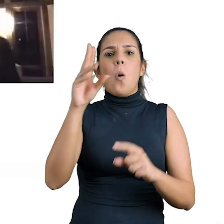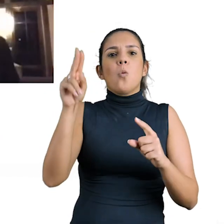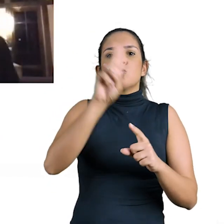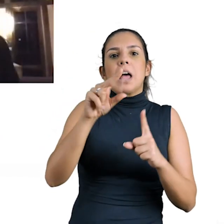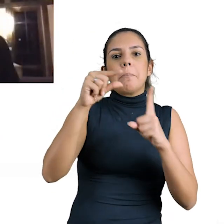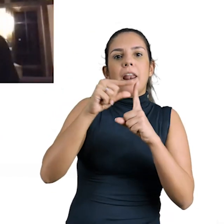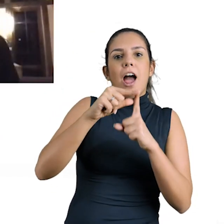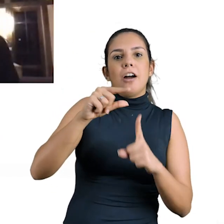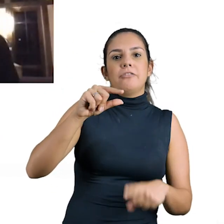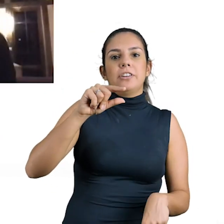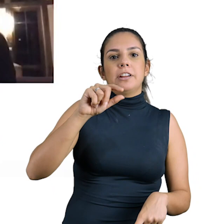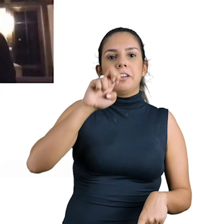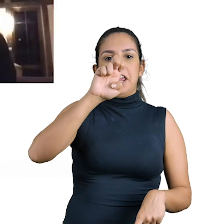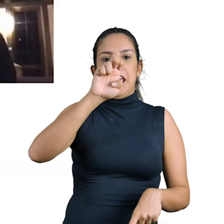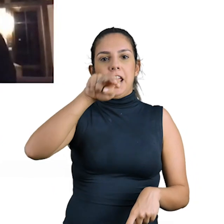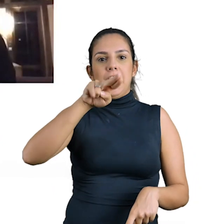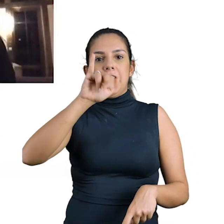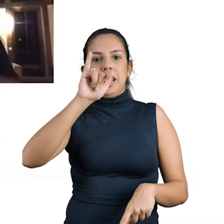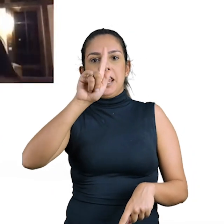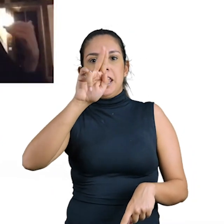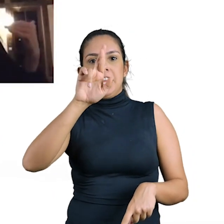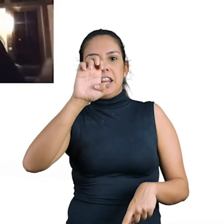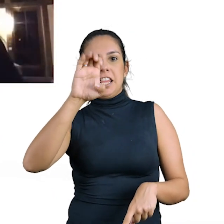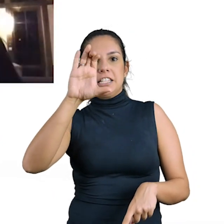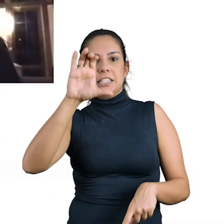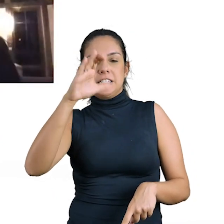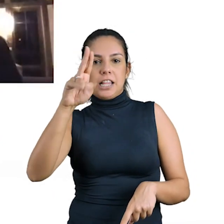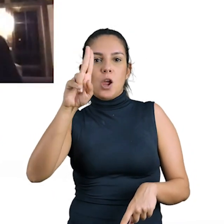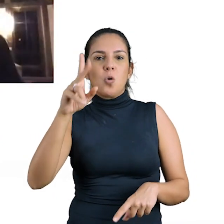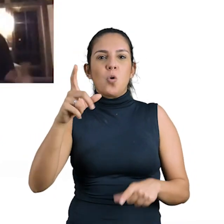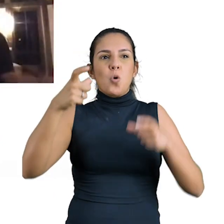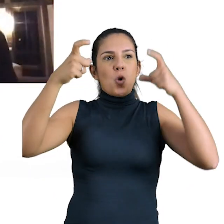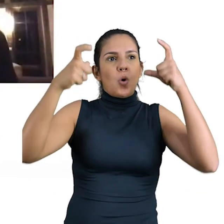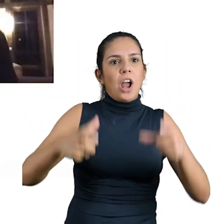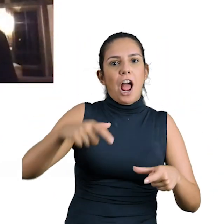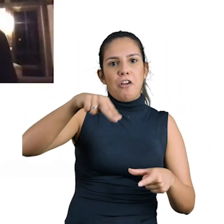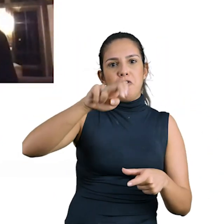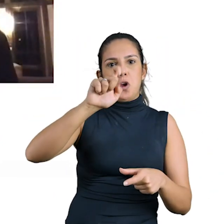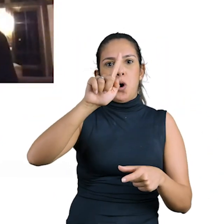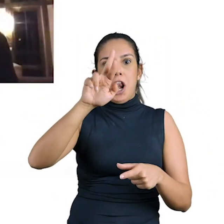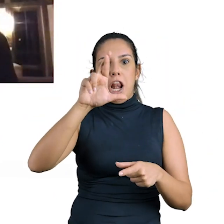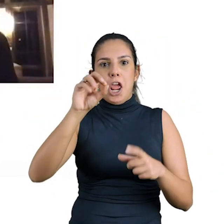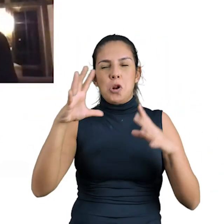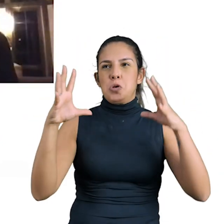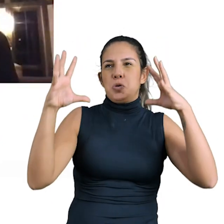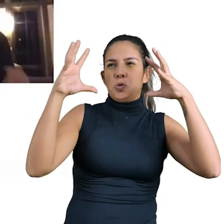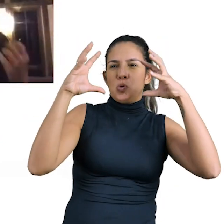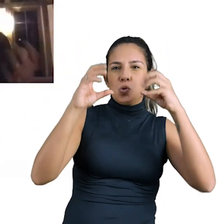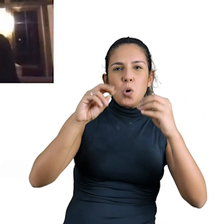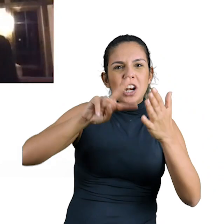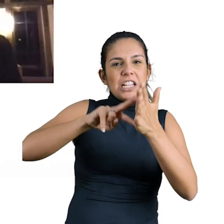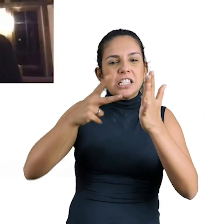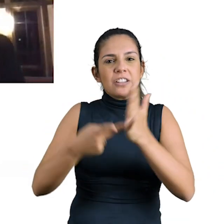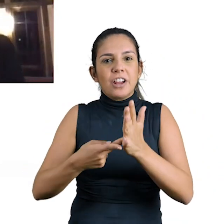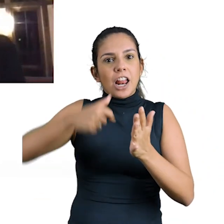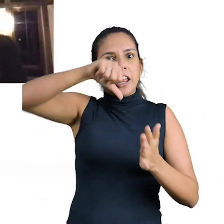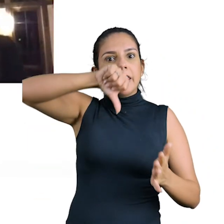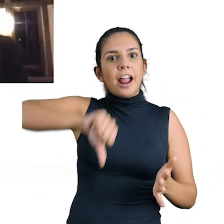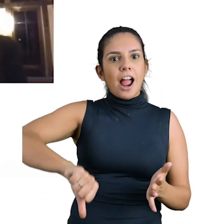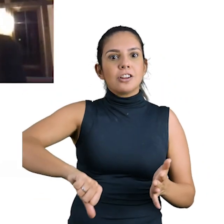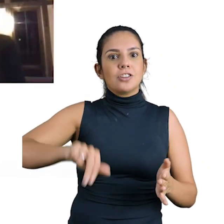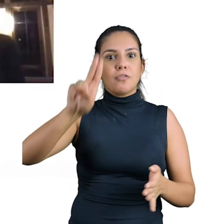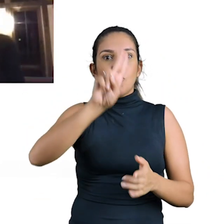né? Enfim, o ambiente ficou negro. Ou seja, o que isso significa? Eu sempre digo o seguinte,